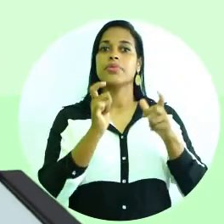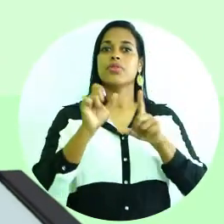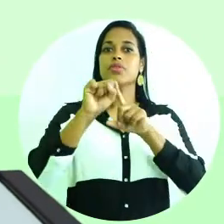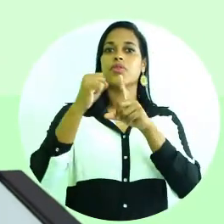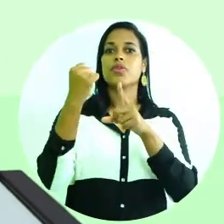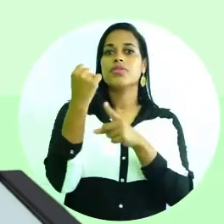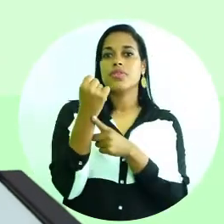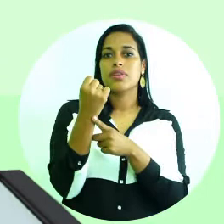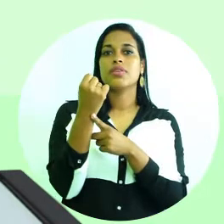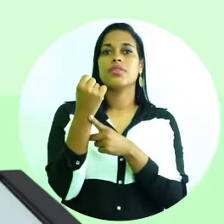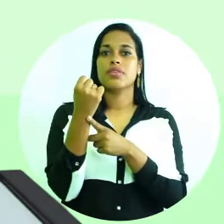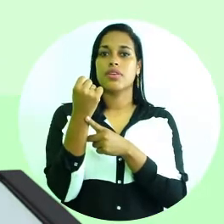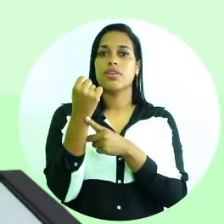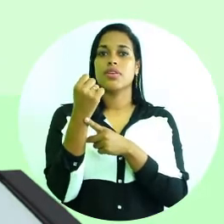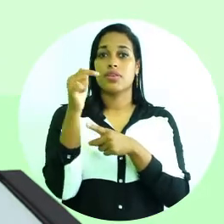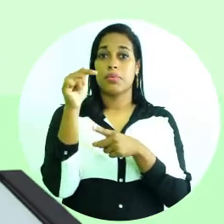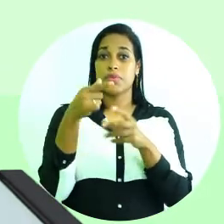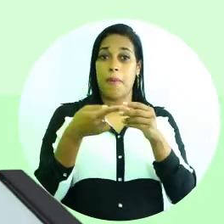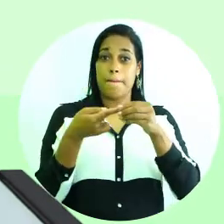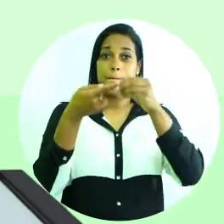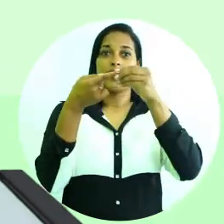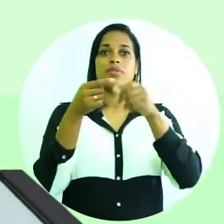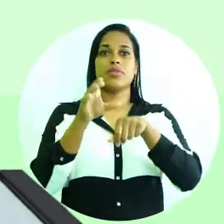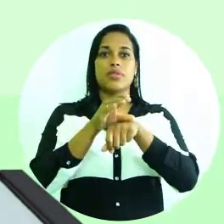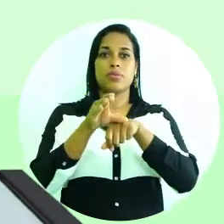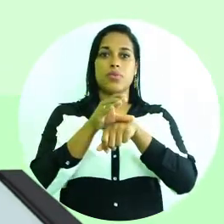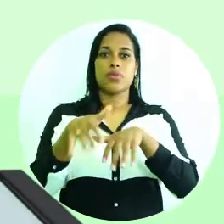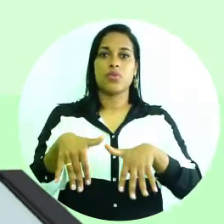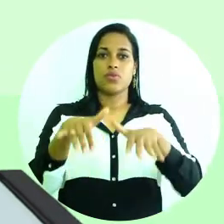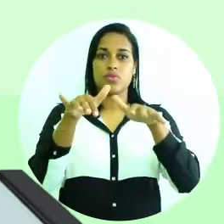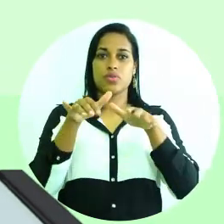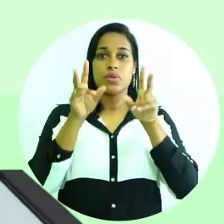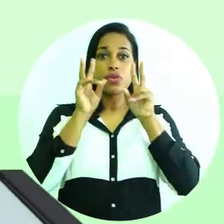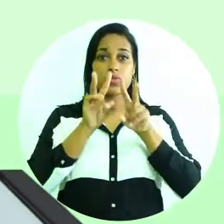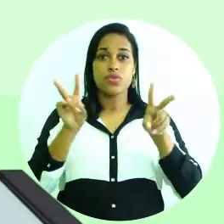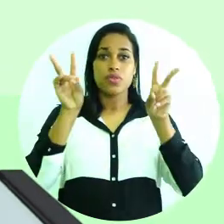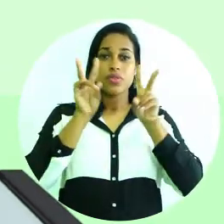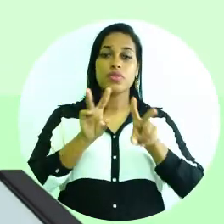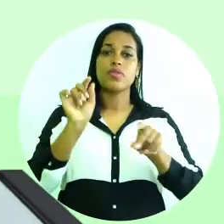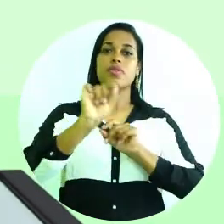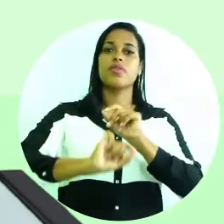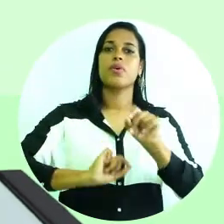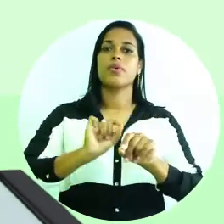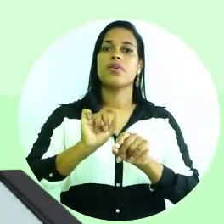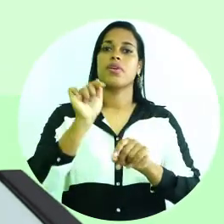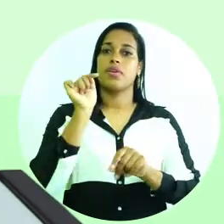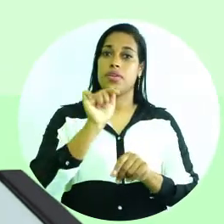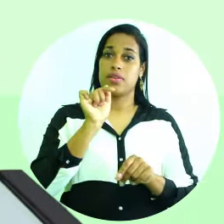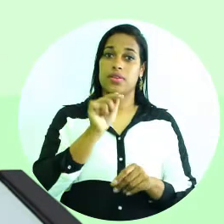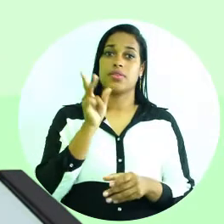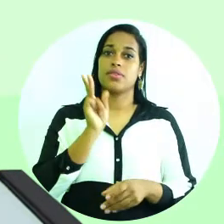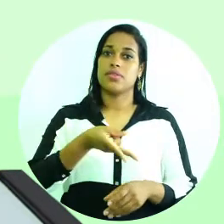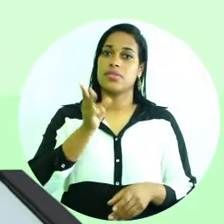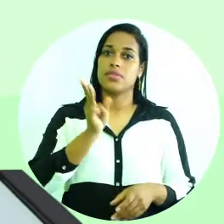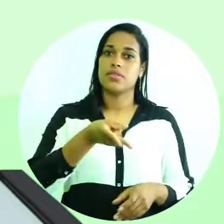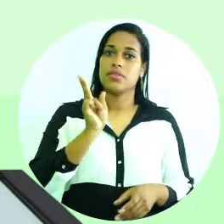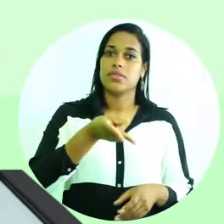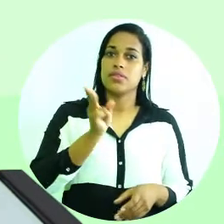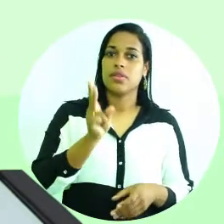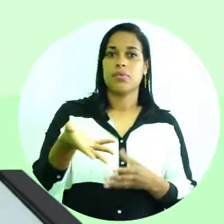a sociedade, por ser um princípio constitucional, a gente vê que ele vai